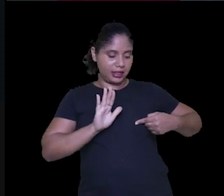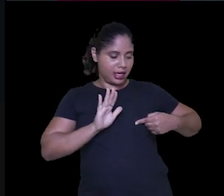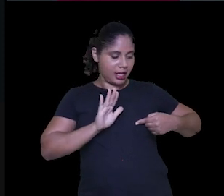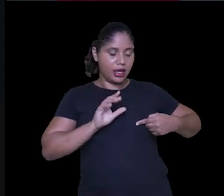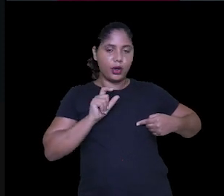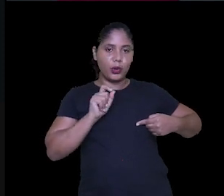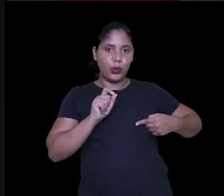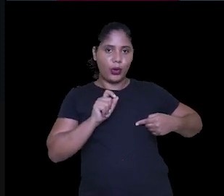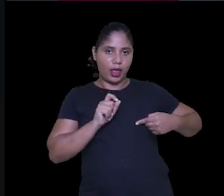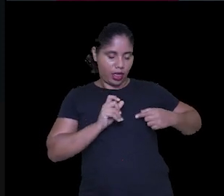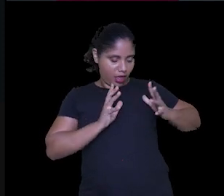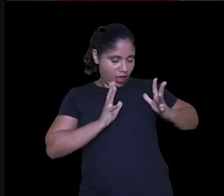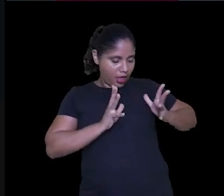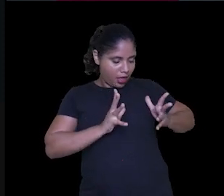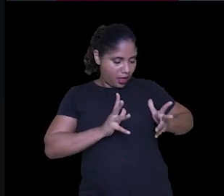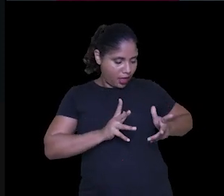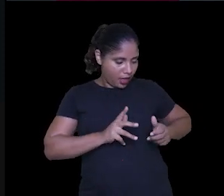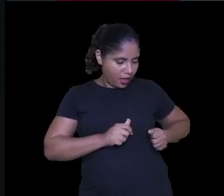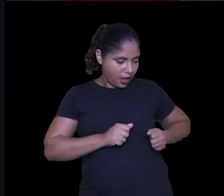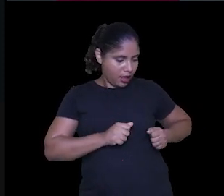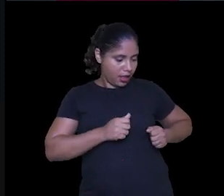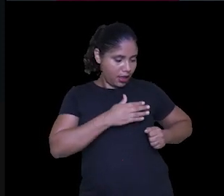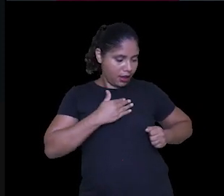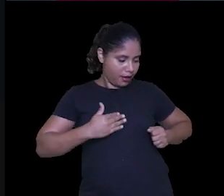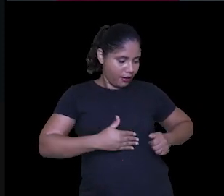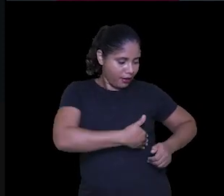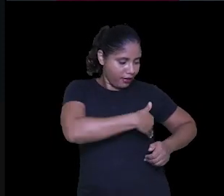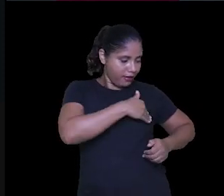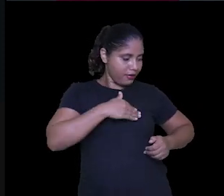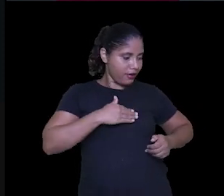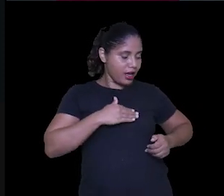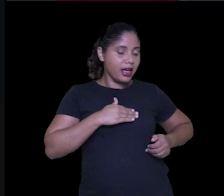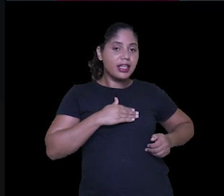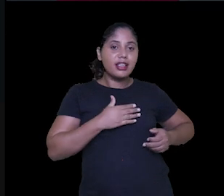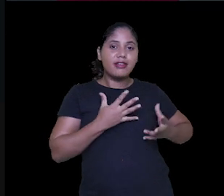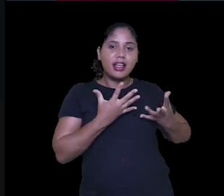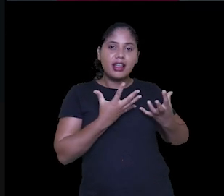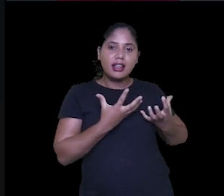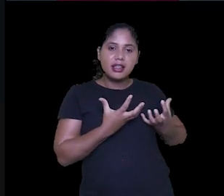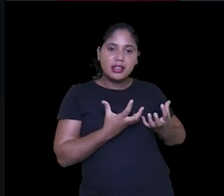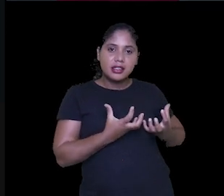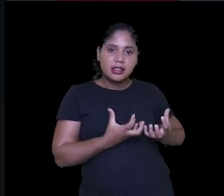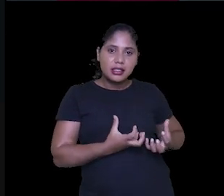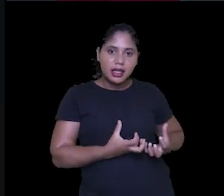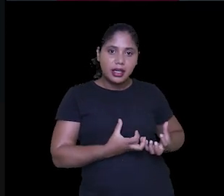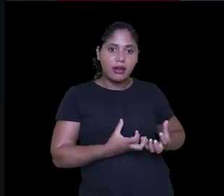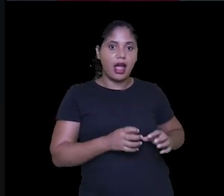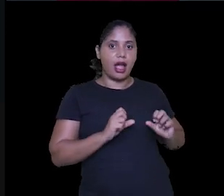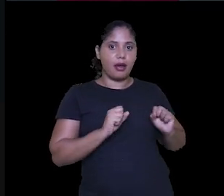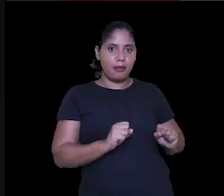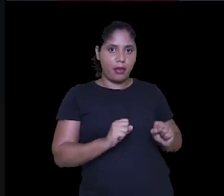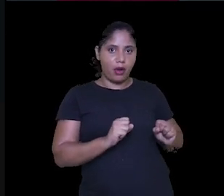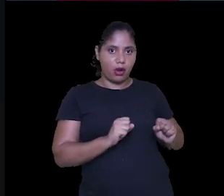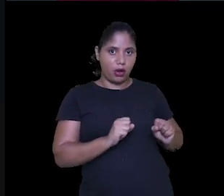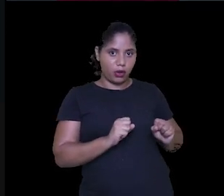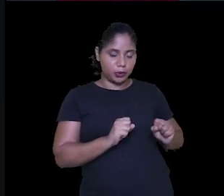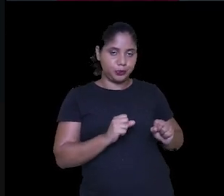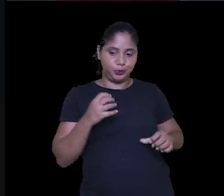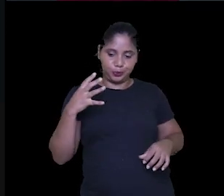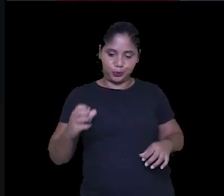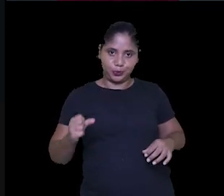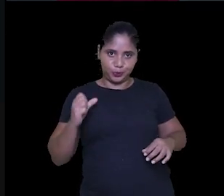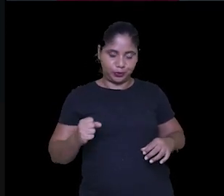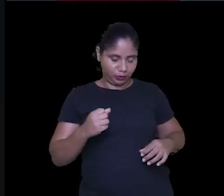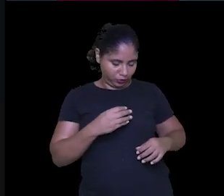com antibiótico-terapia. A maioria das vezes é utilizado cefalexina ou amoxicilina para